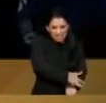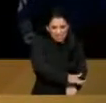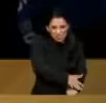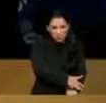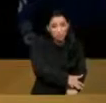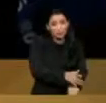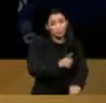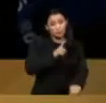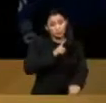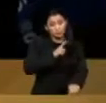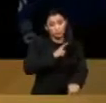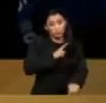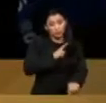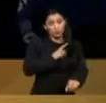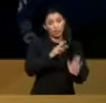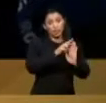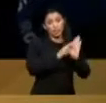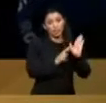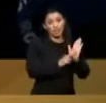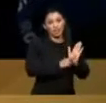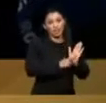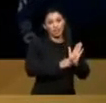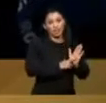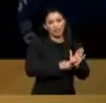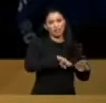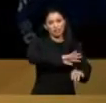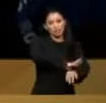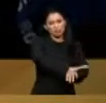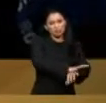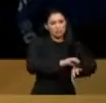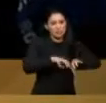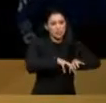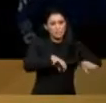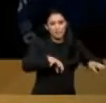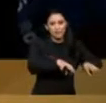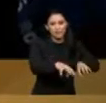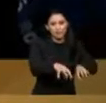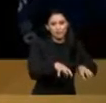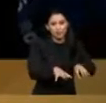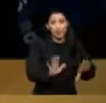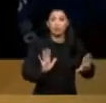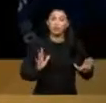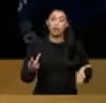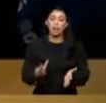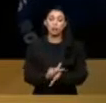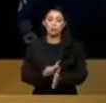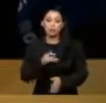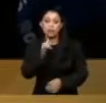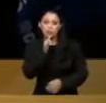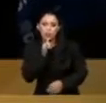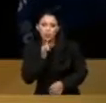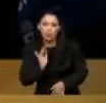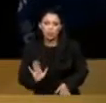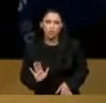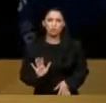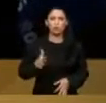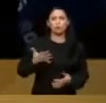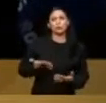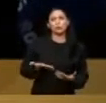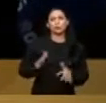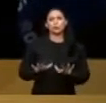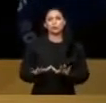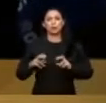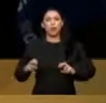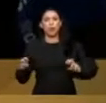regra a marca da segregação ou da tentativa de segregação. E assim ocorre, por exemplo, quando, em razão da cor,